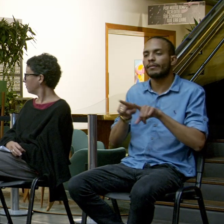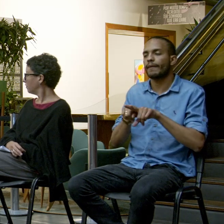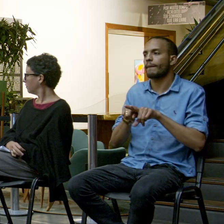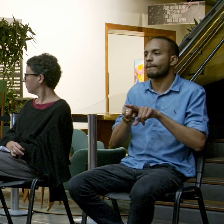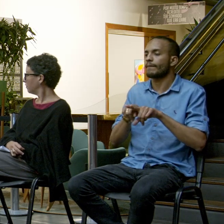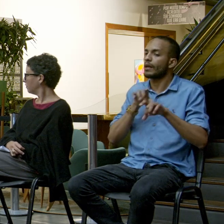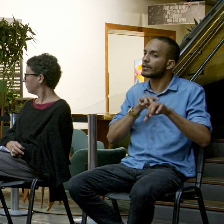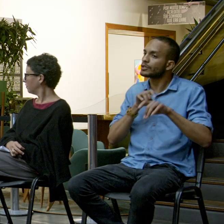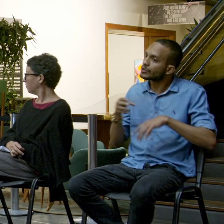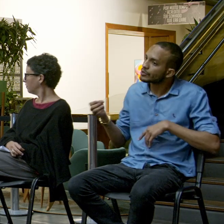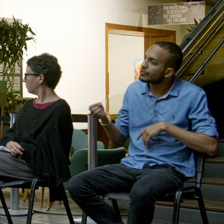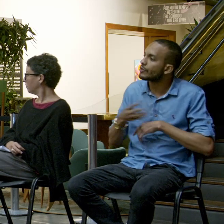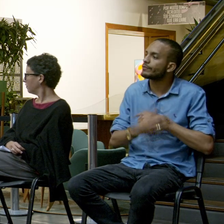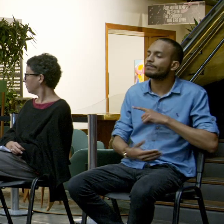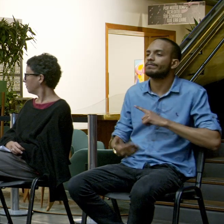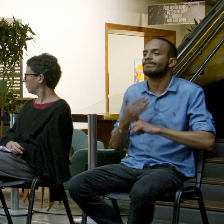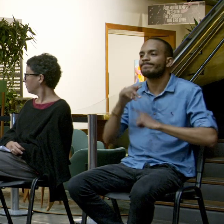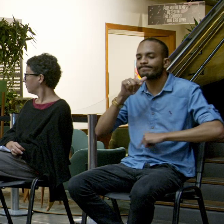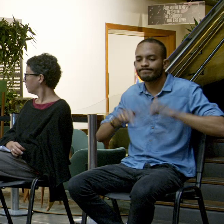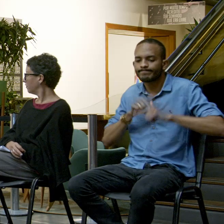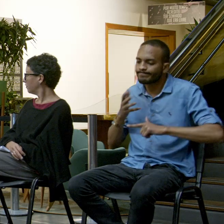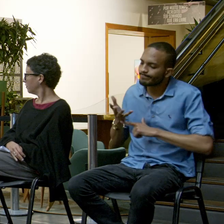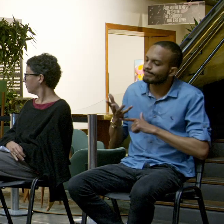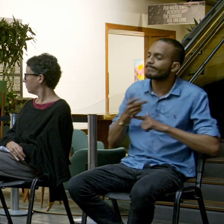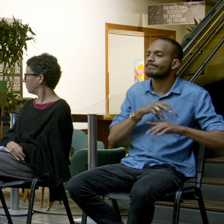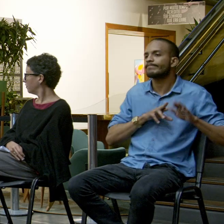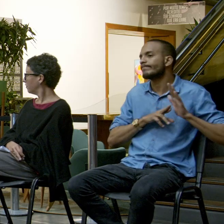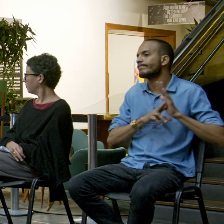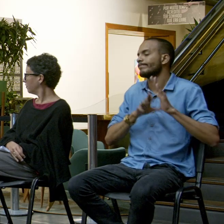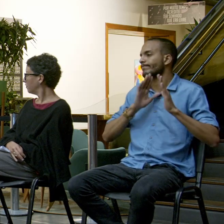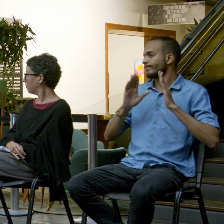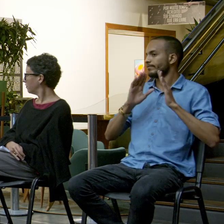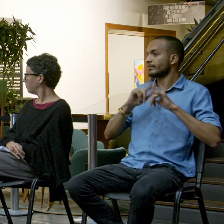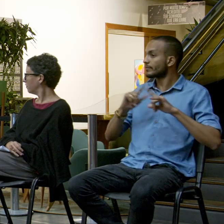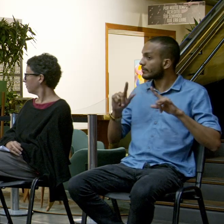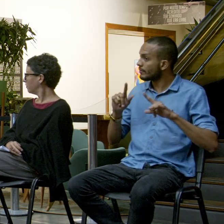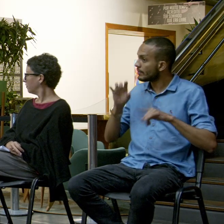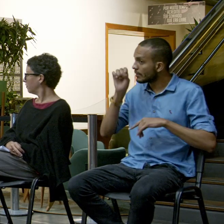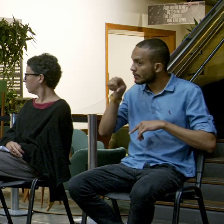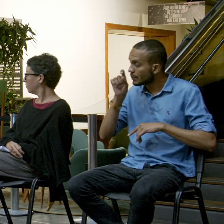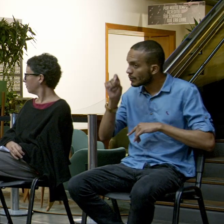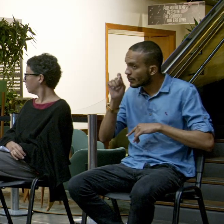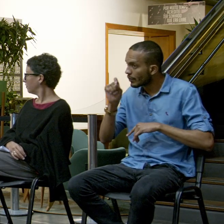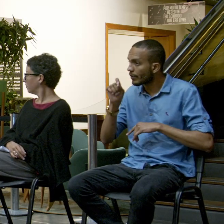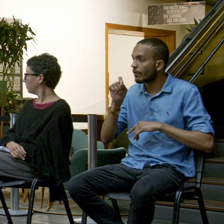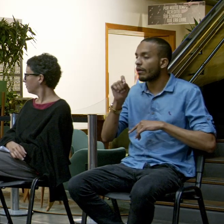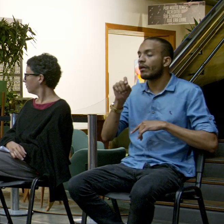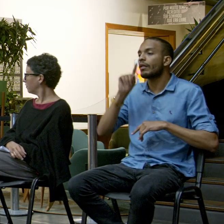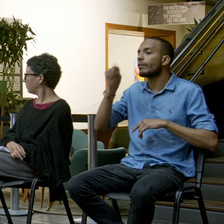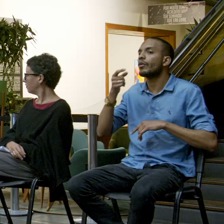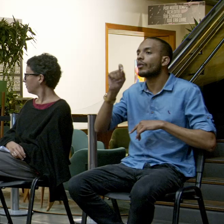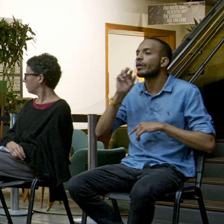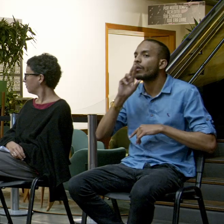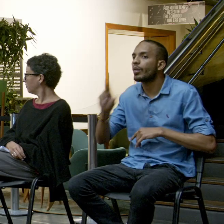a técnica nova que qualifica o trabalho de arte representativo do momento, mas sim o que resulta destas, ou seja,